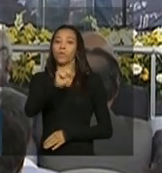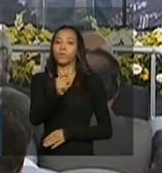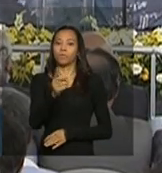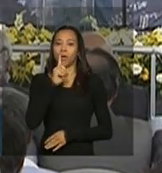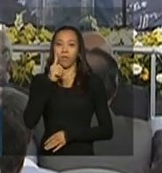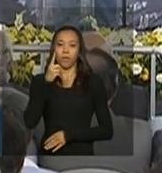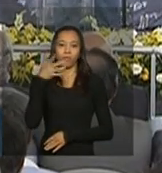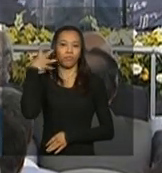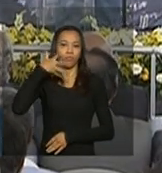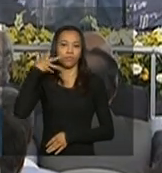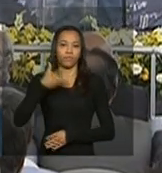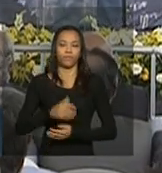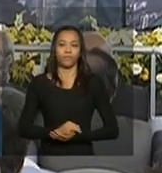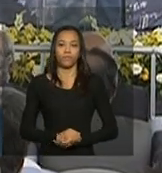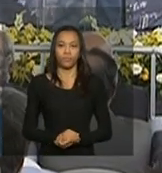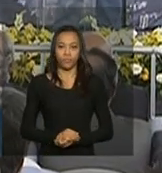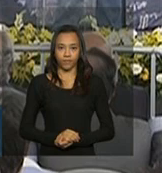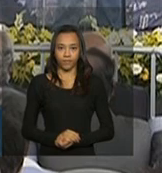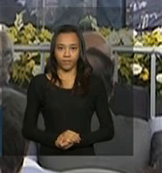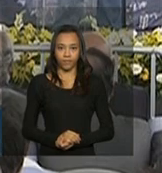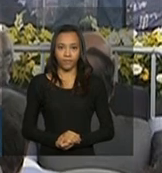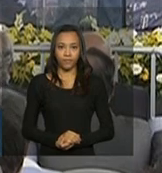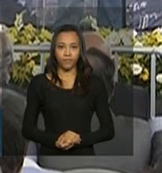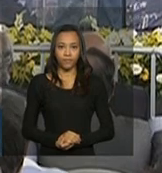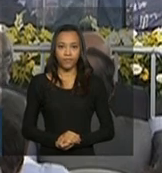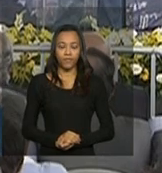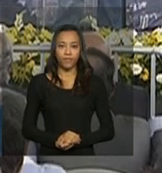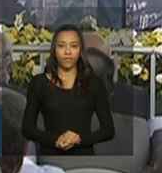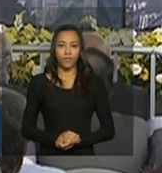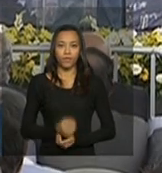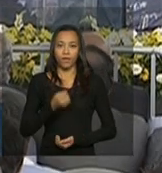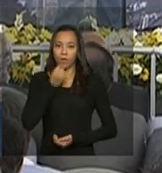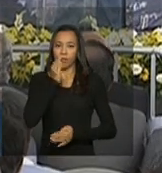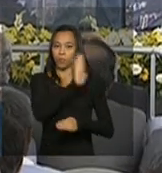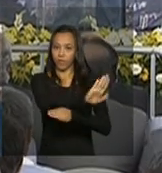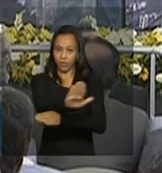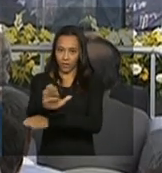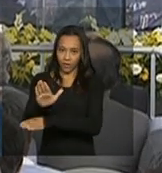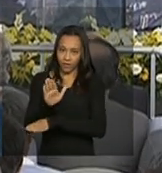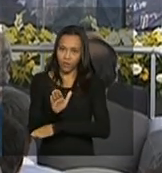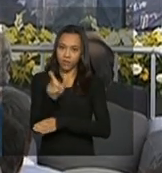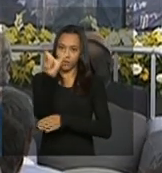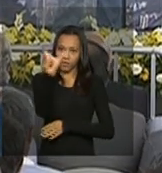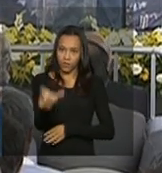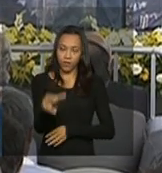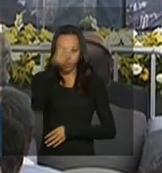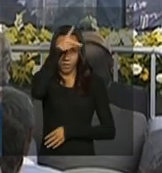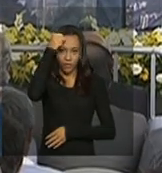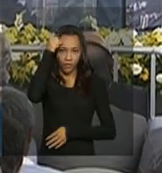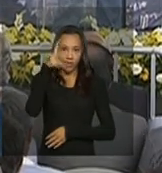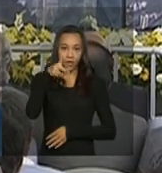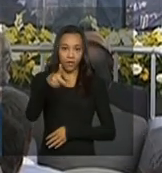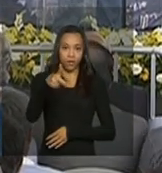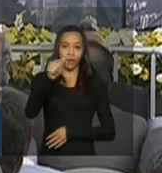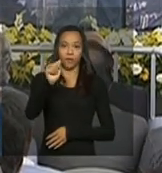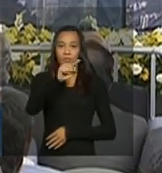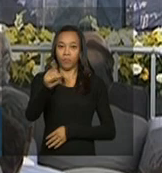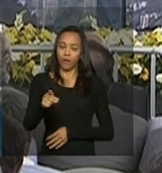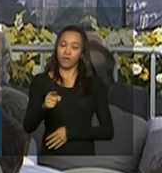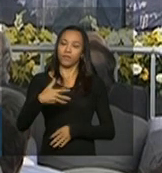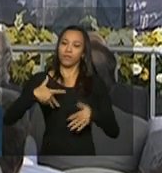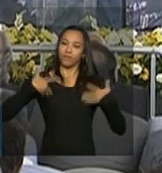palavra. Boa tarde. Meu caro prefeito Eduardo Paes, prazer imenso estar com